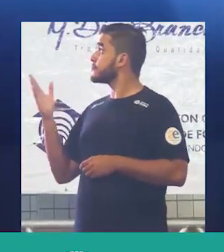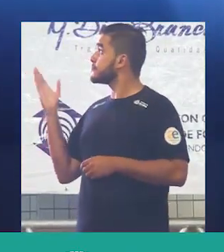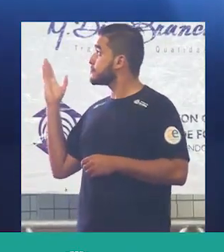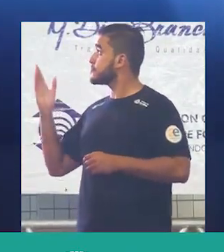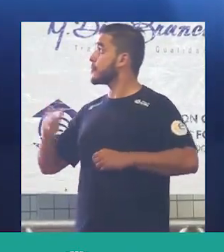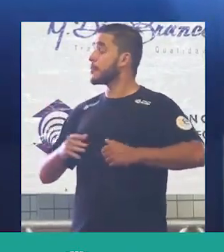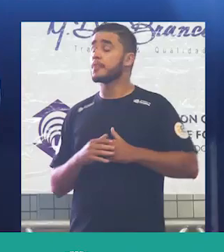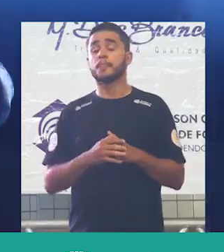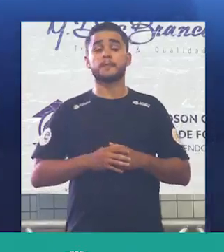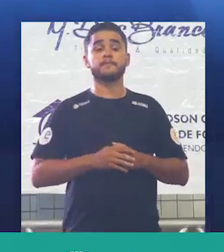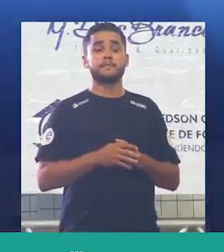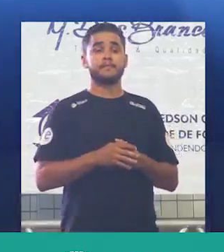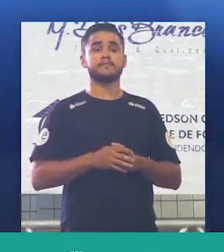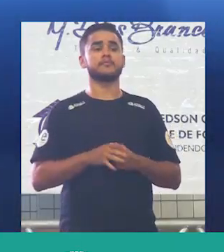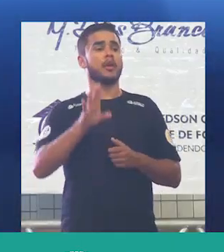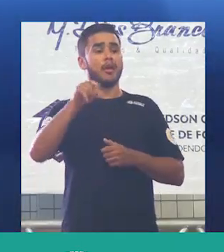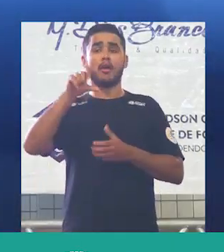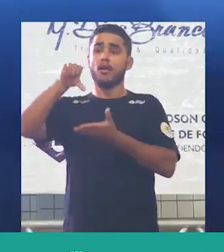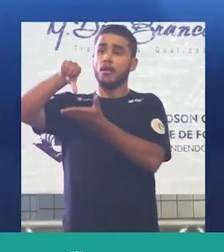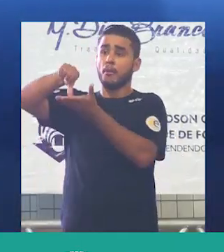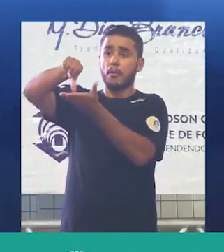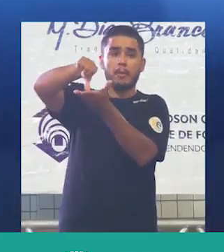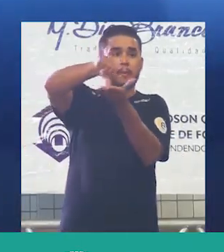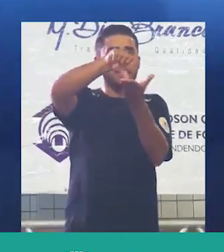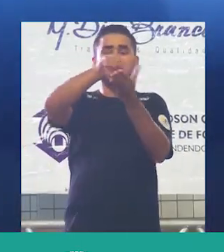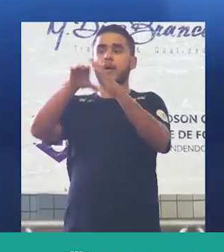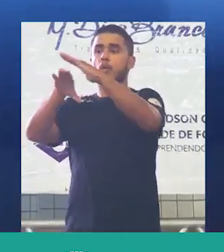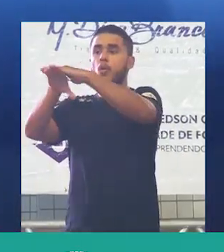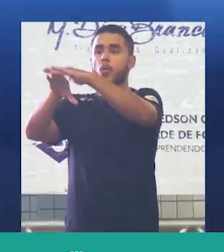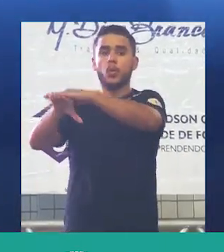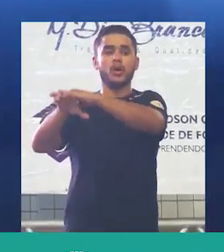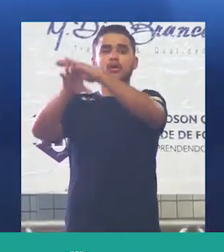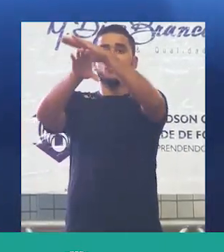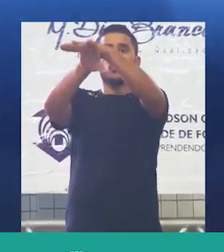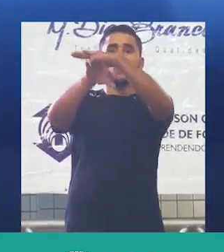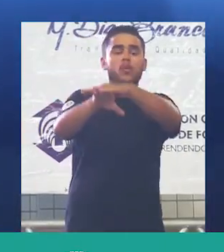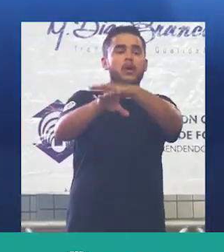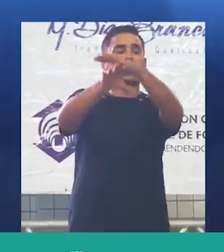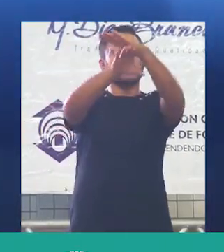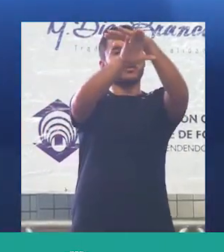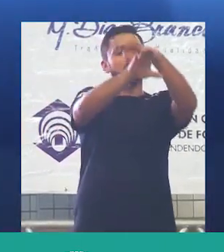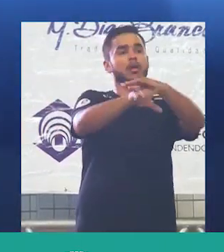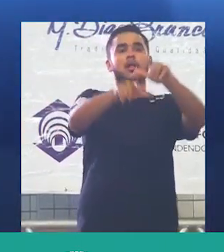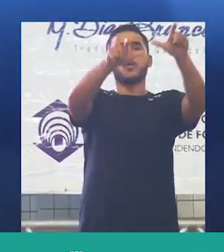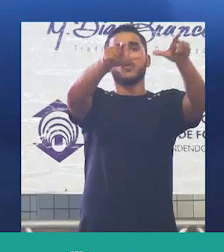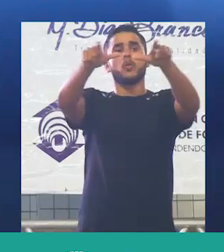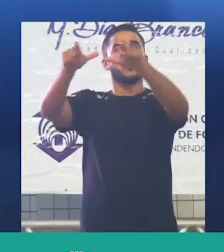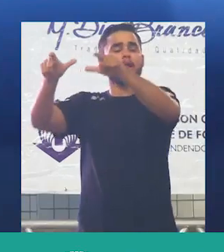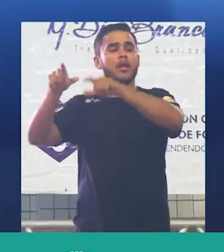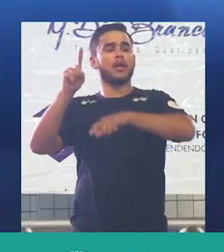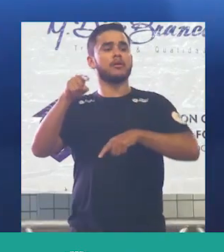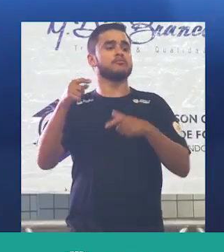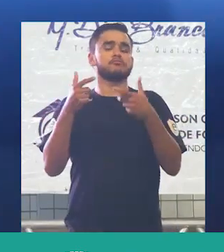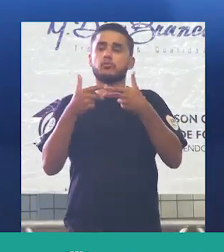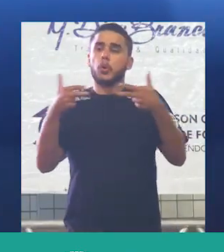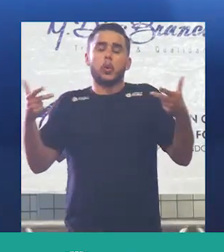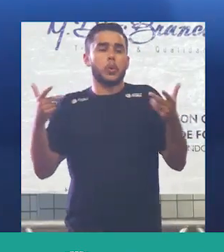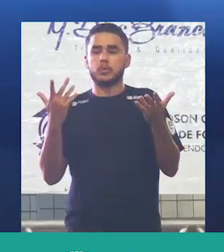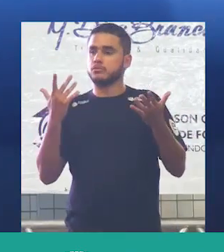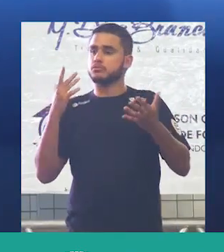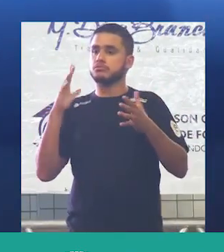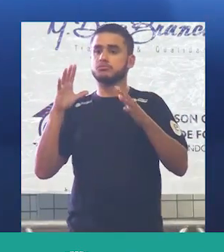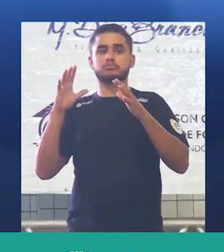eram armazéns. Eram como se fossem núcleozinhos que eram construídos para armazenar